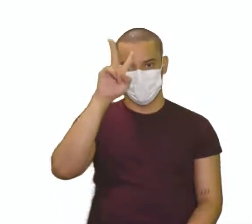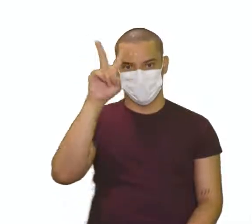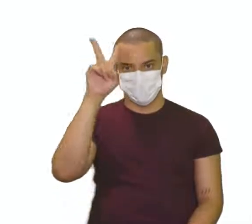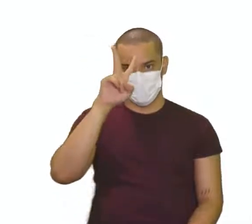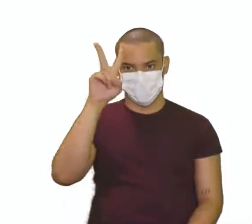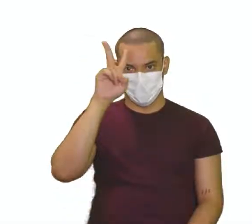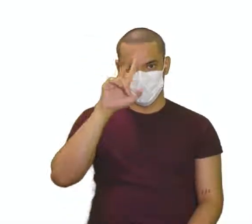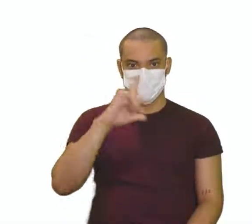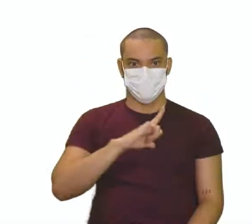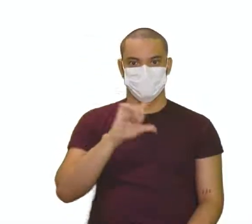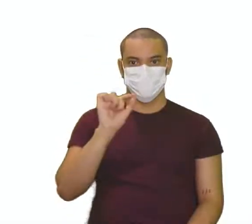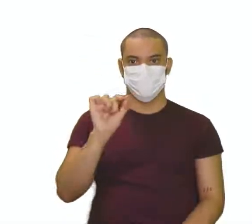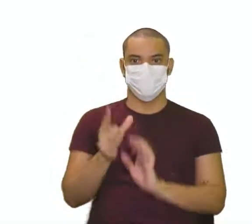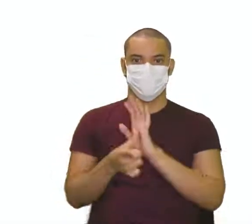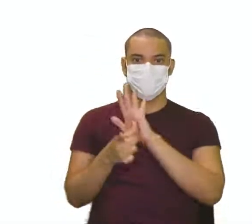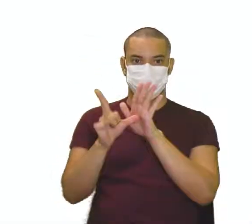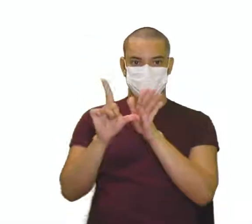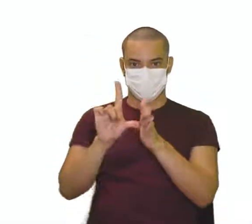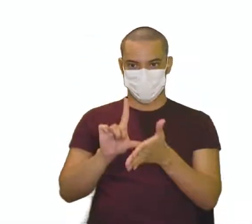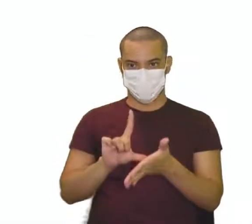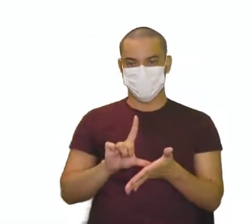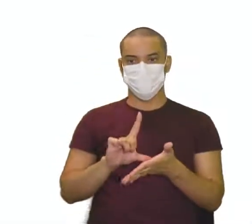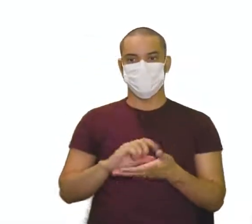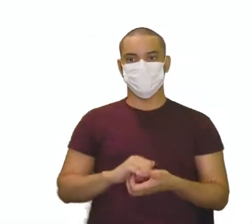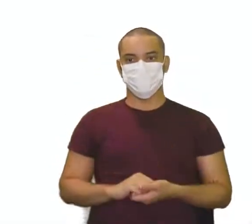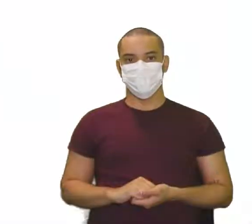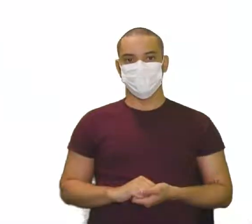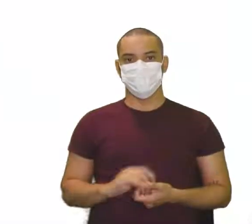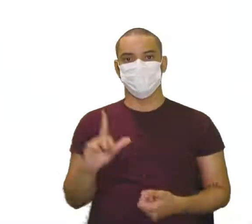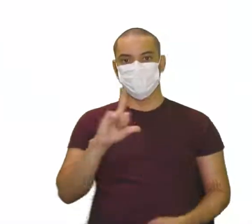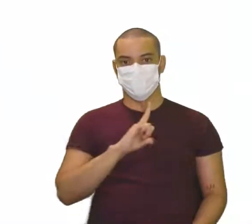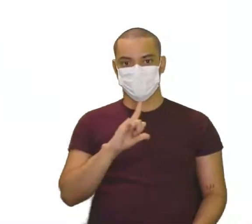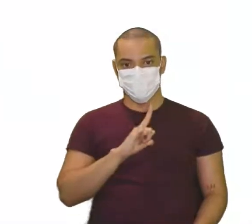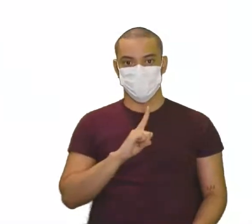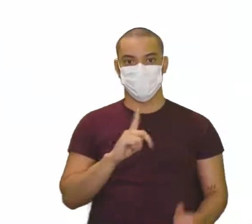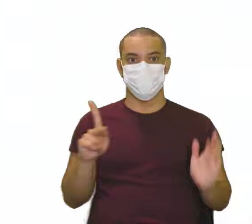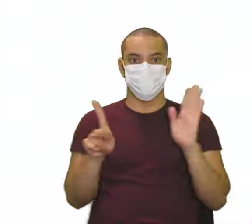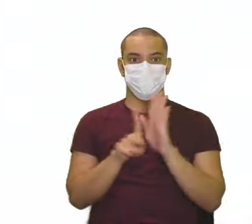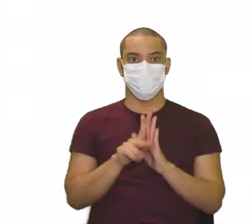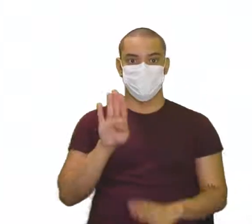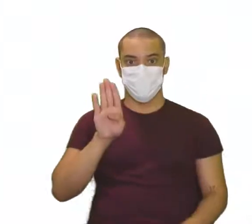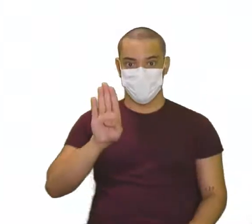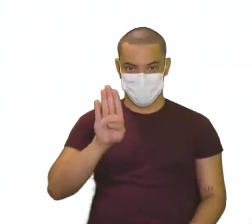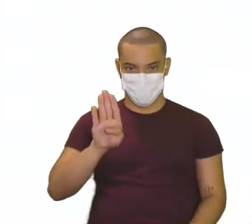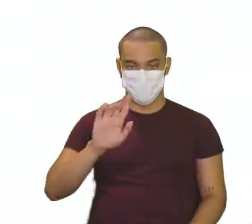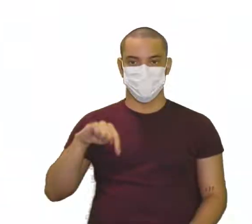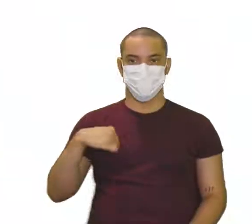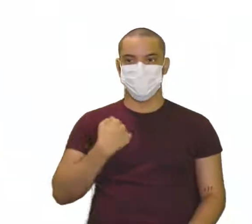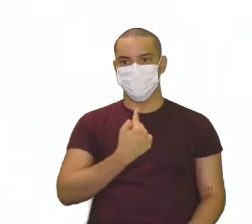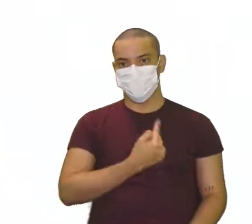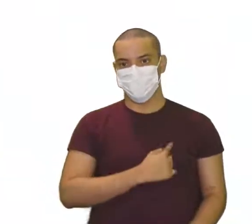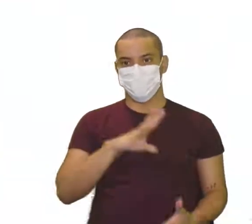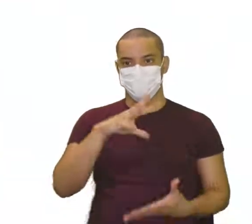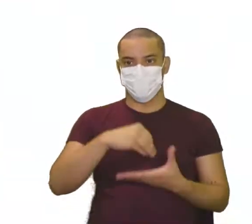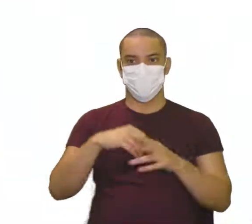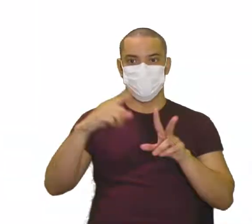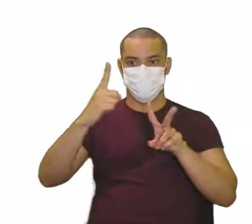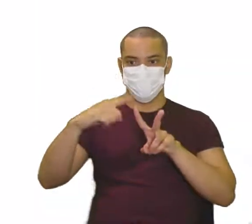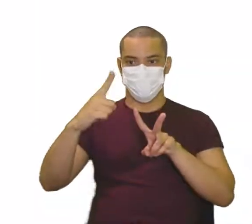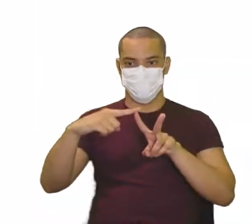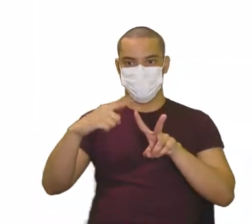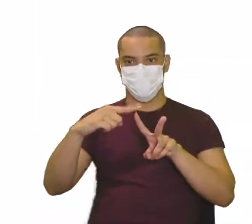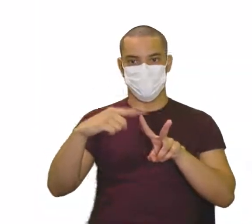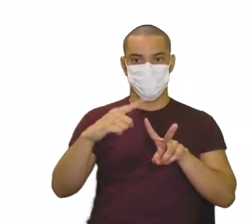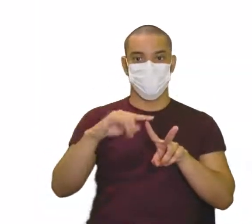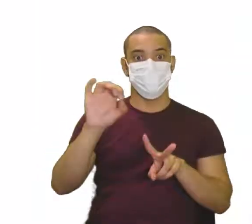eu tinha colocado anteriormente, mas vamos trazer para cá. A intensidade B, que é aqui do nosso vetor campo